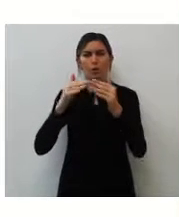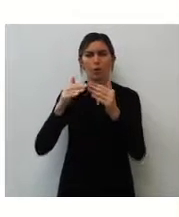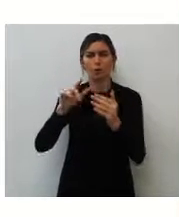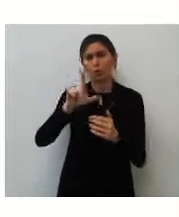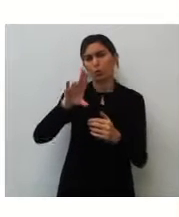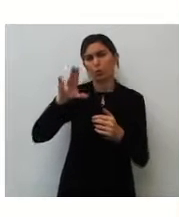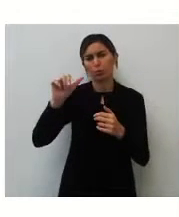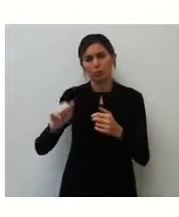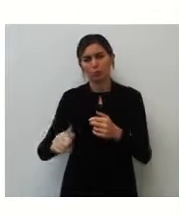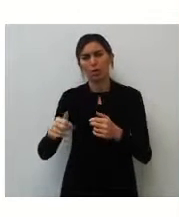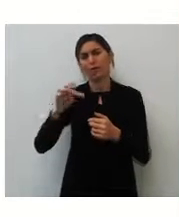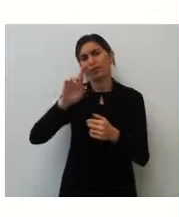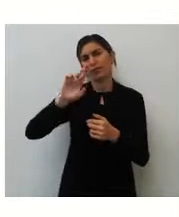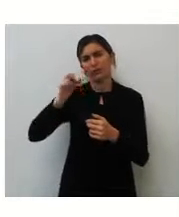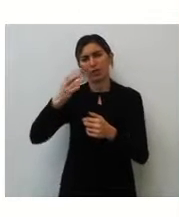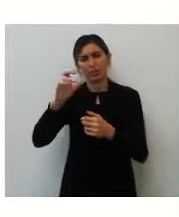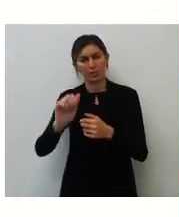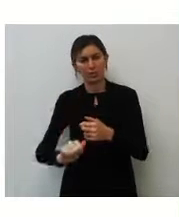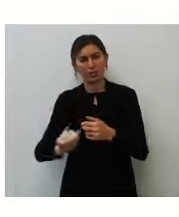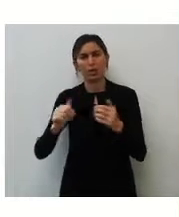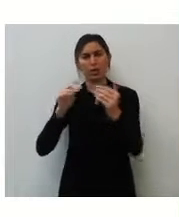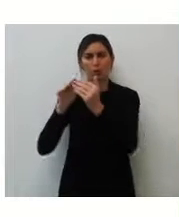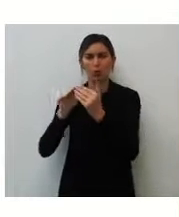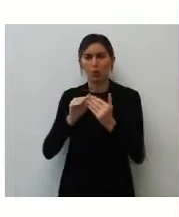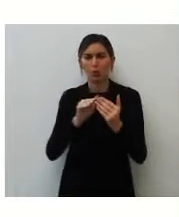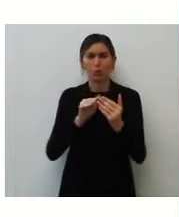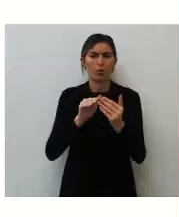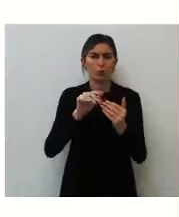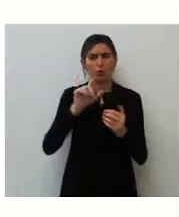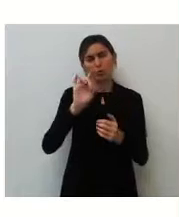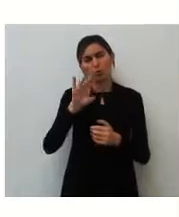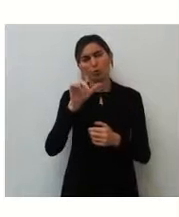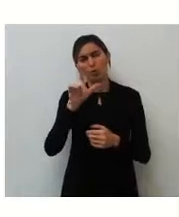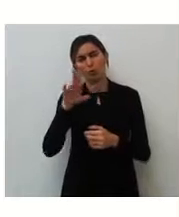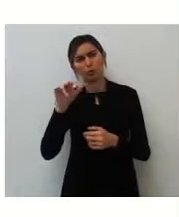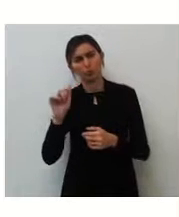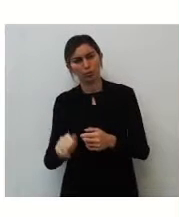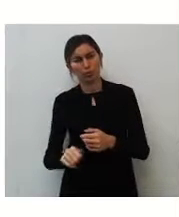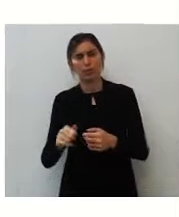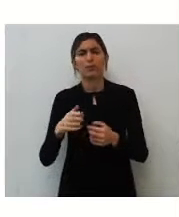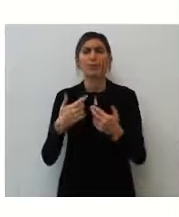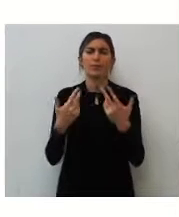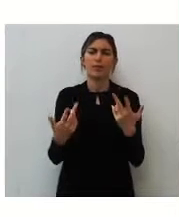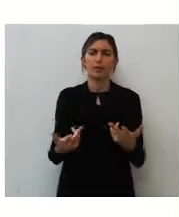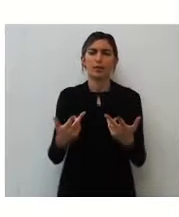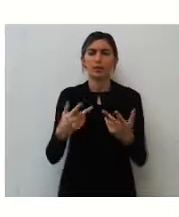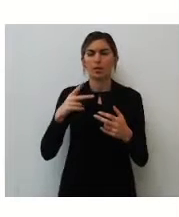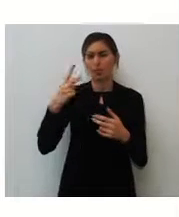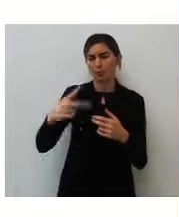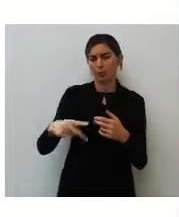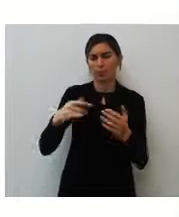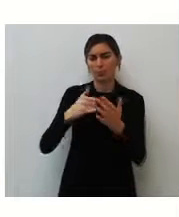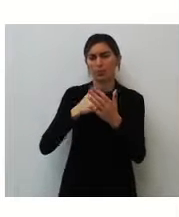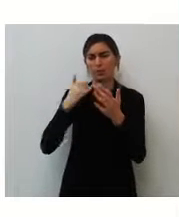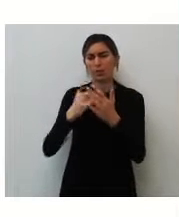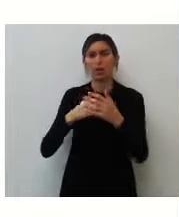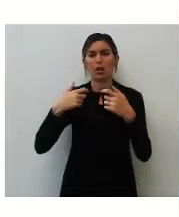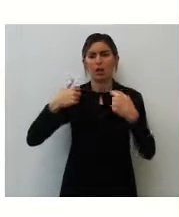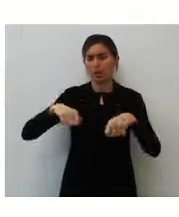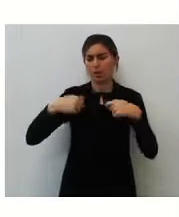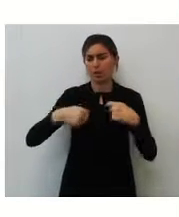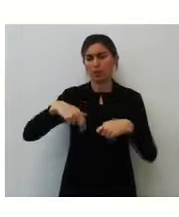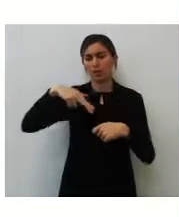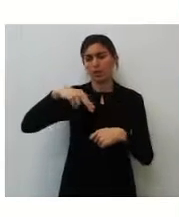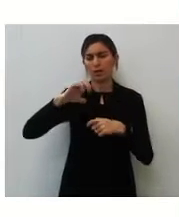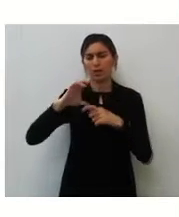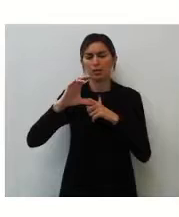lula polvo e lula preta fresca concorda apenas com lula e para matrícula é